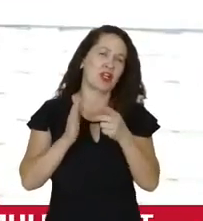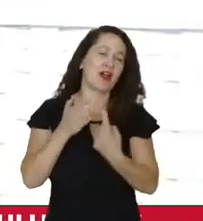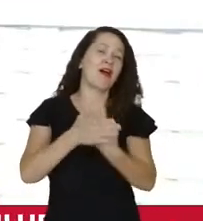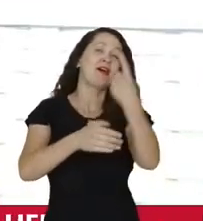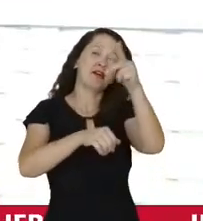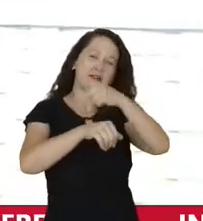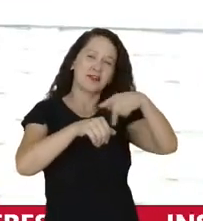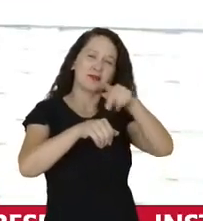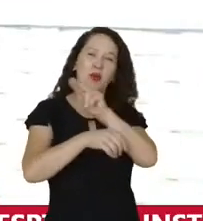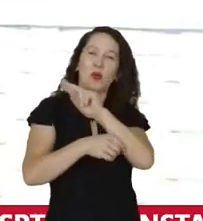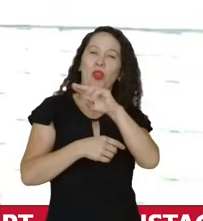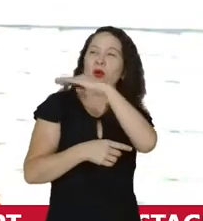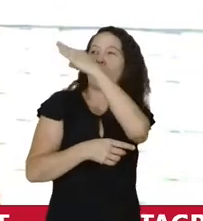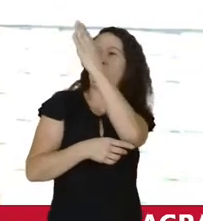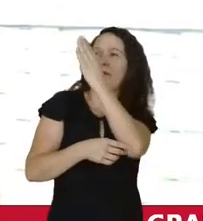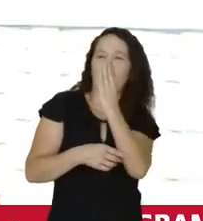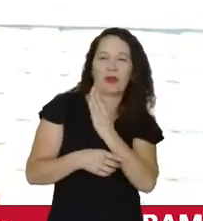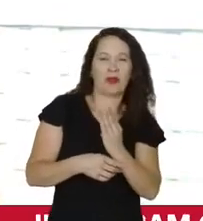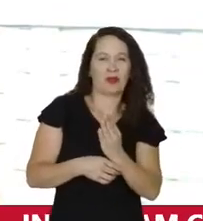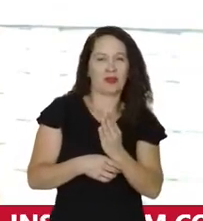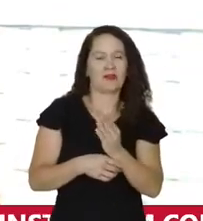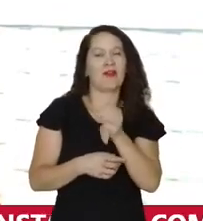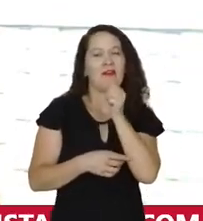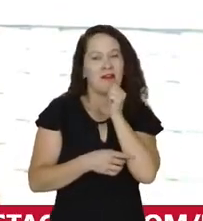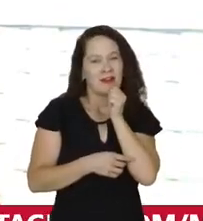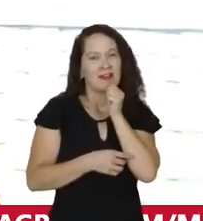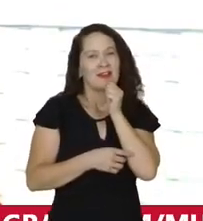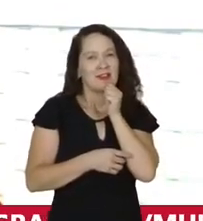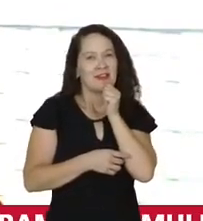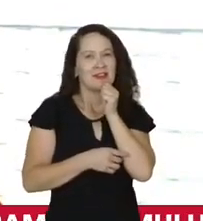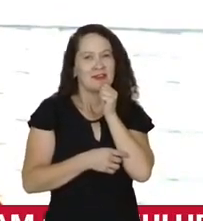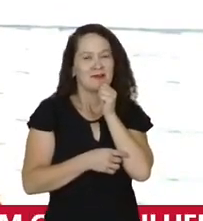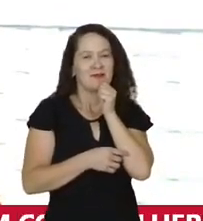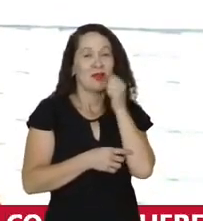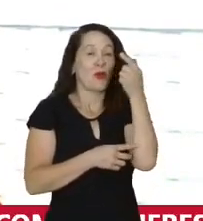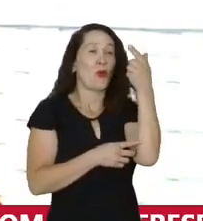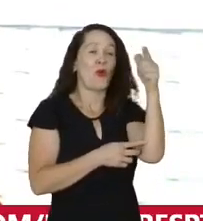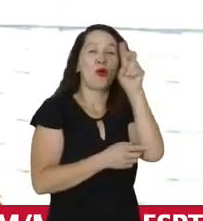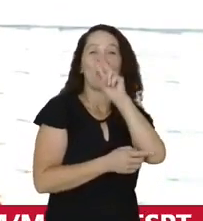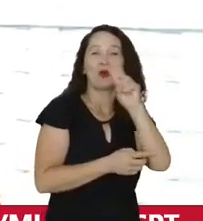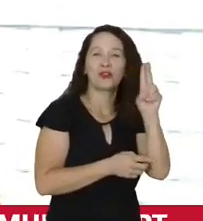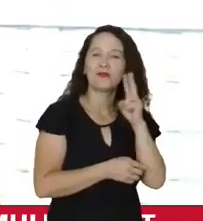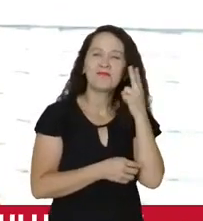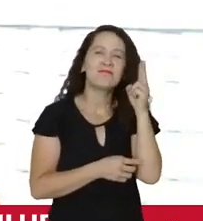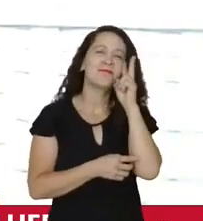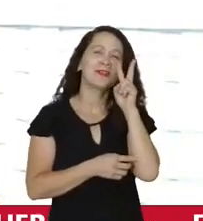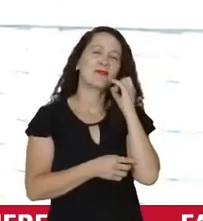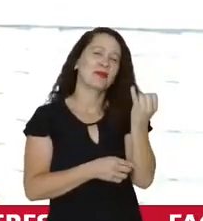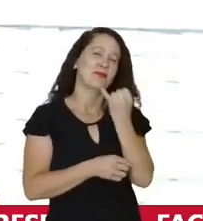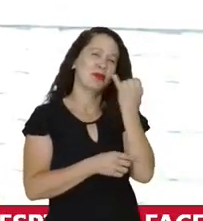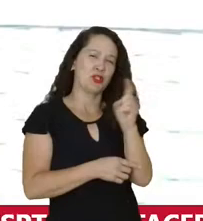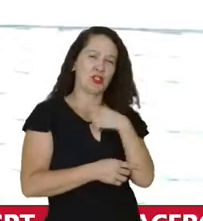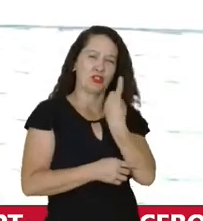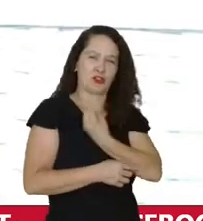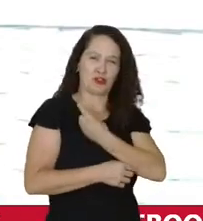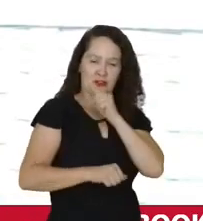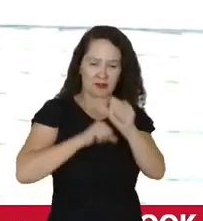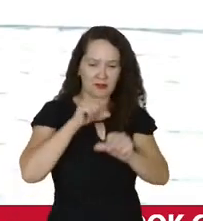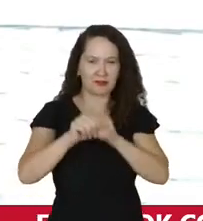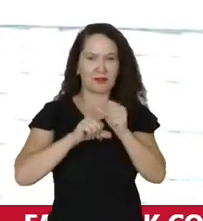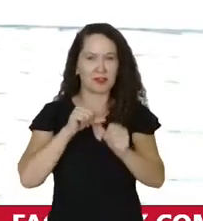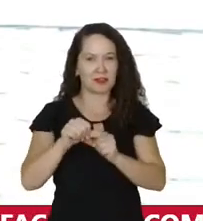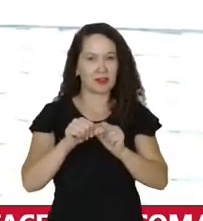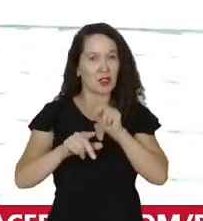ser chamado de Brasil, quando era Pindorama, acho que é importante lembrar essa mudança. Os nossos povos